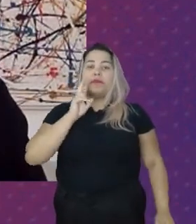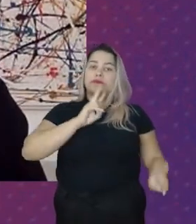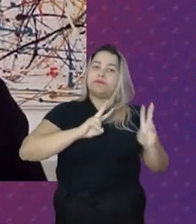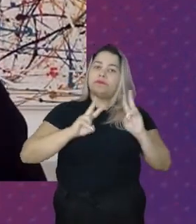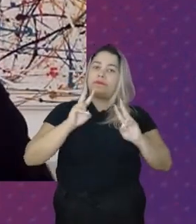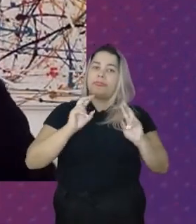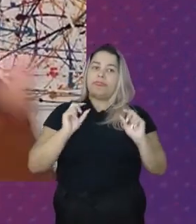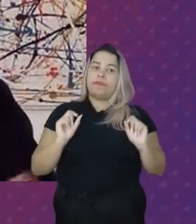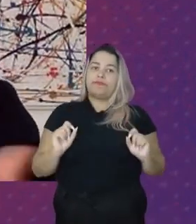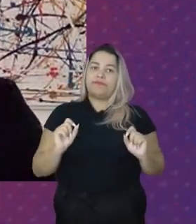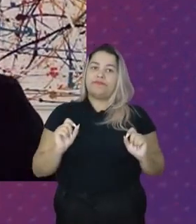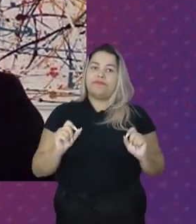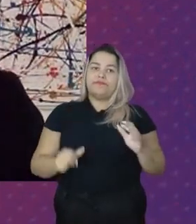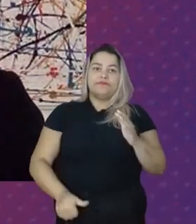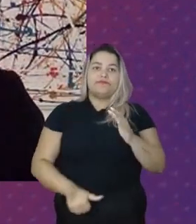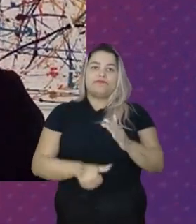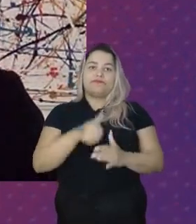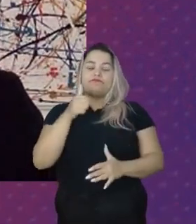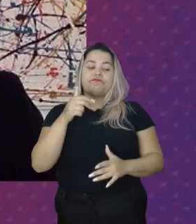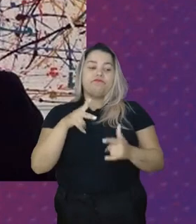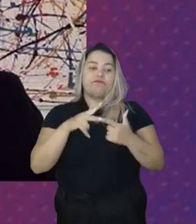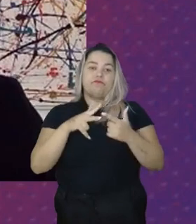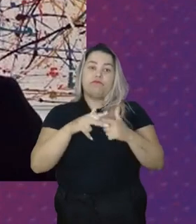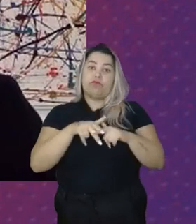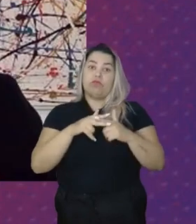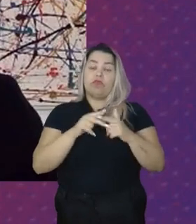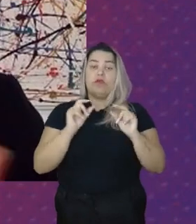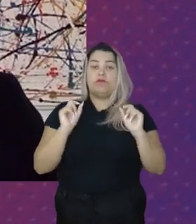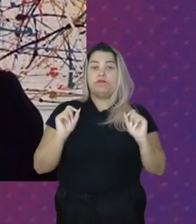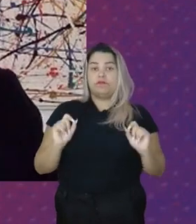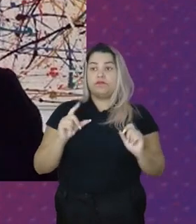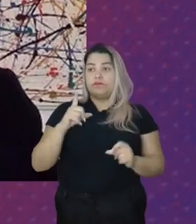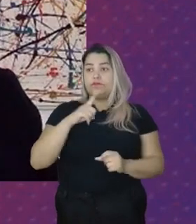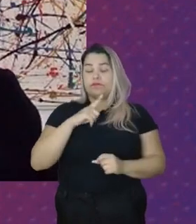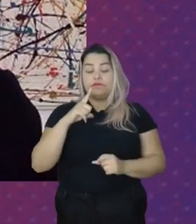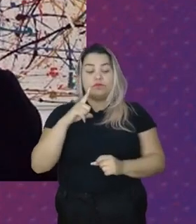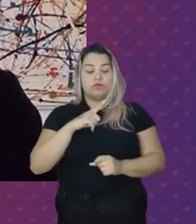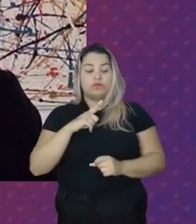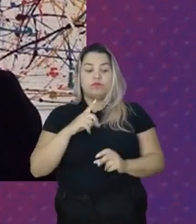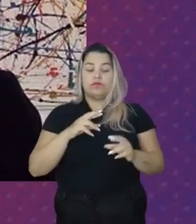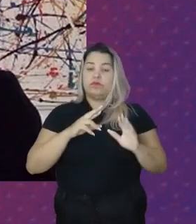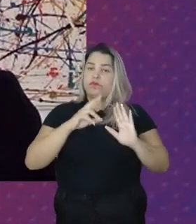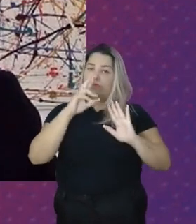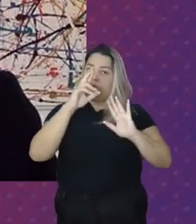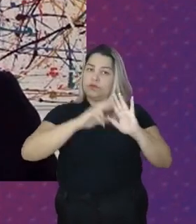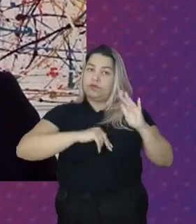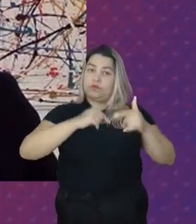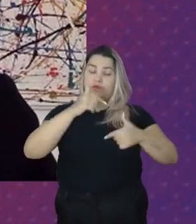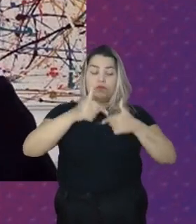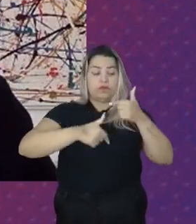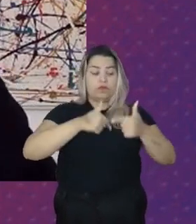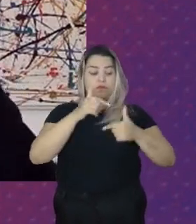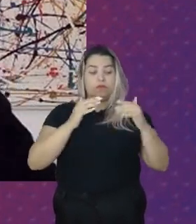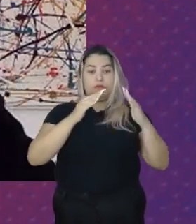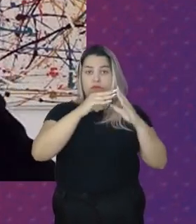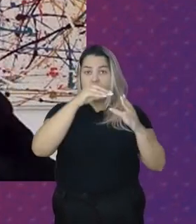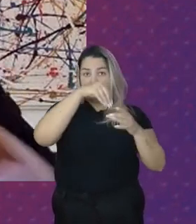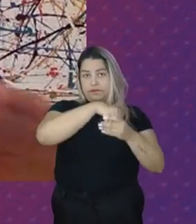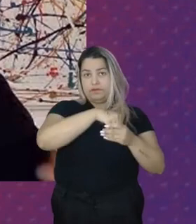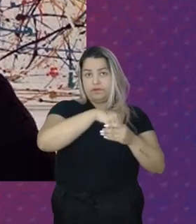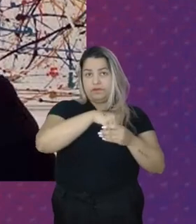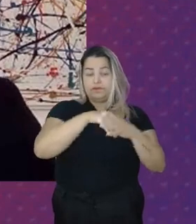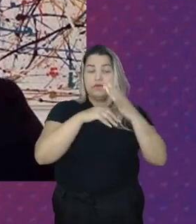que os primeiros instrumentos normativos dedicados à regulação do trabalho doméstico